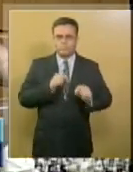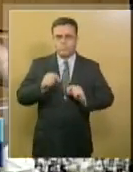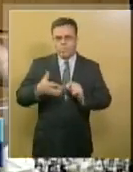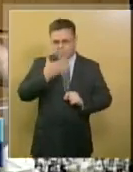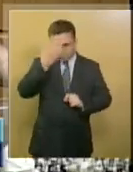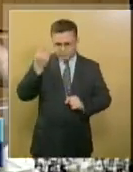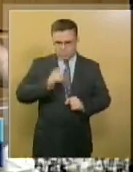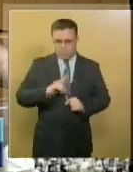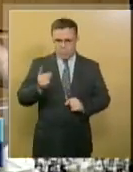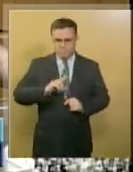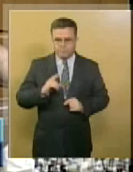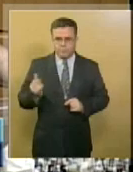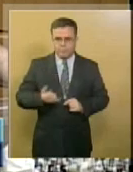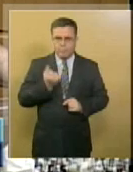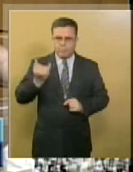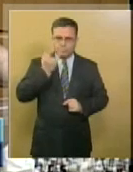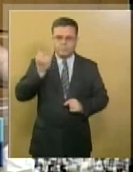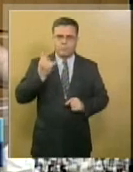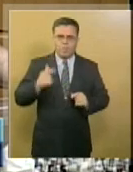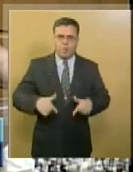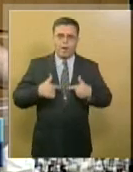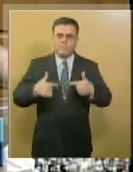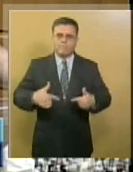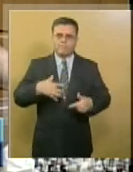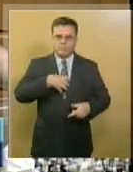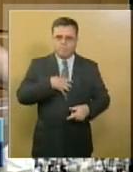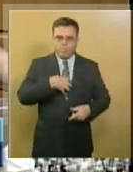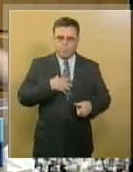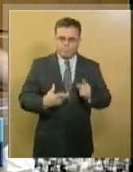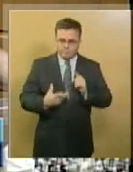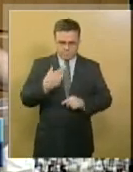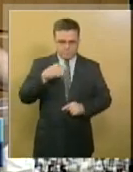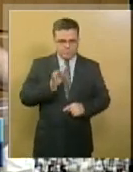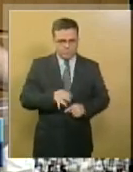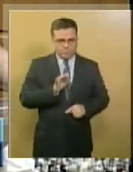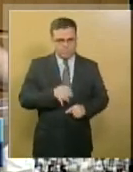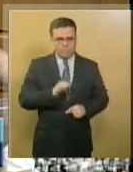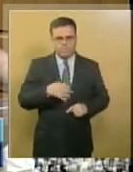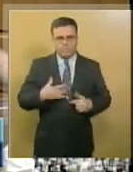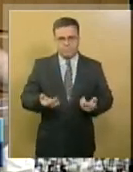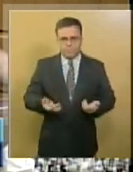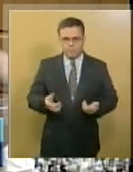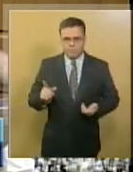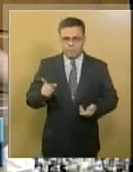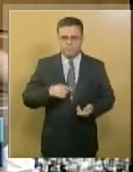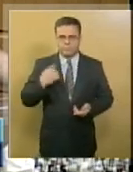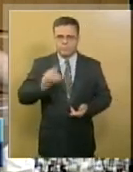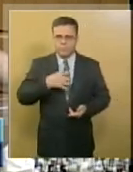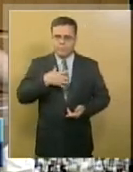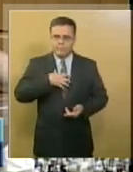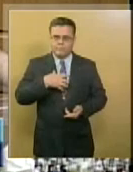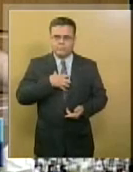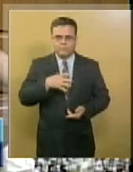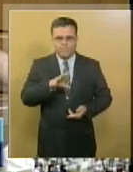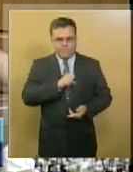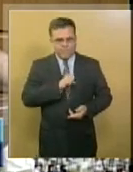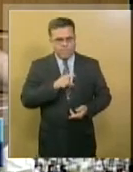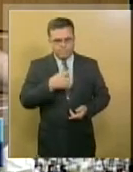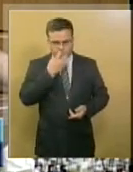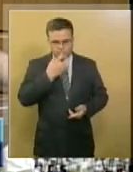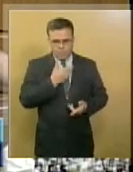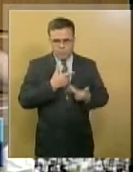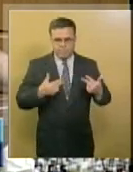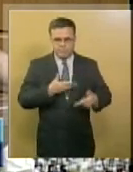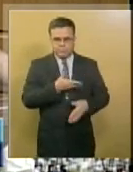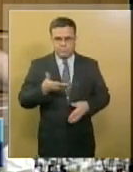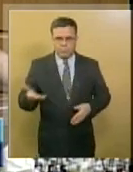esquecer de que é importante nos mobilizarmos pelos seres humanos. Pode cortar a imagem, pode cortar. Vamos lá. Cão amigo. Quando a gente se mobiliza por animais, senhores, eu acabei de